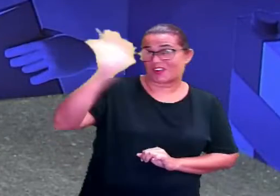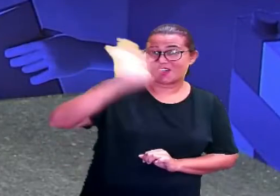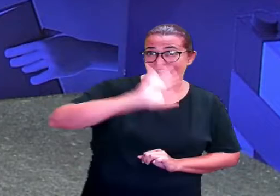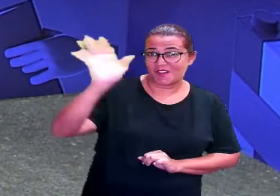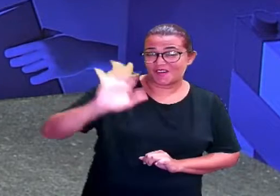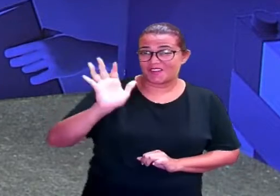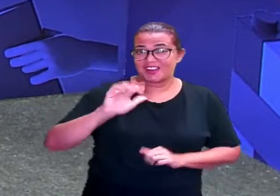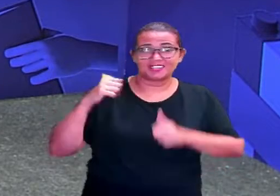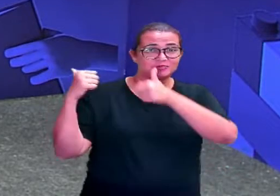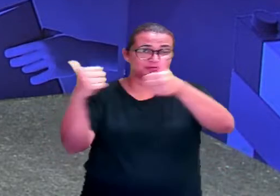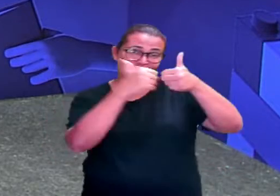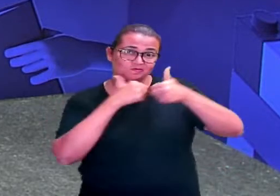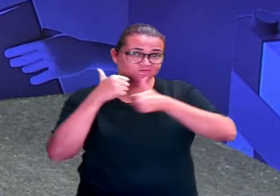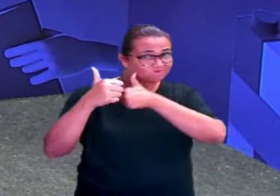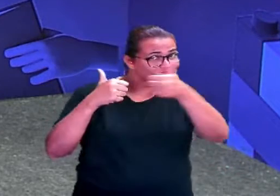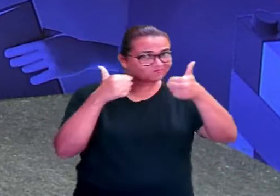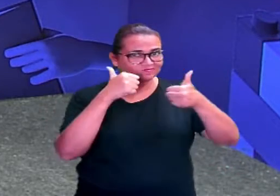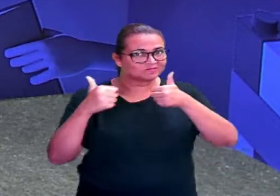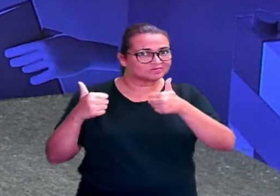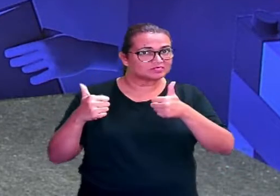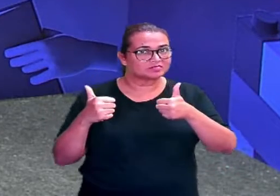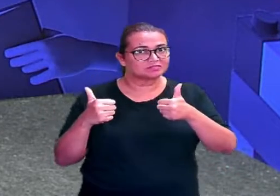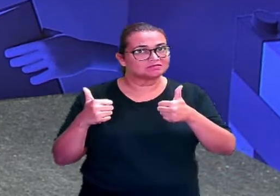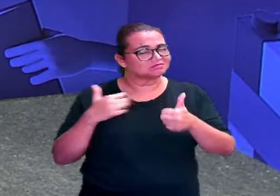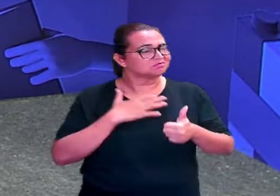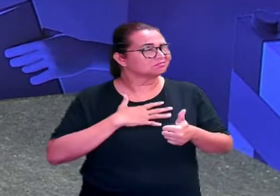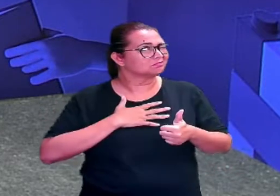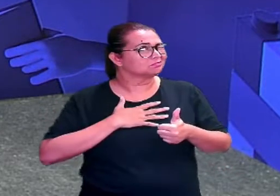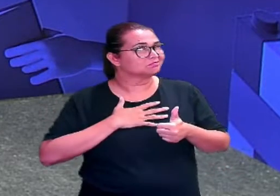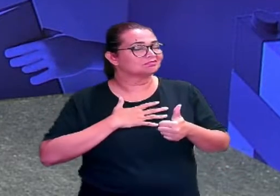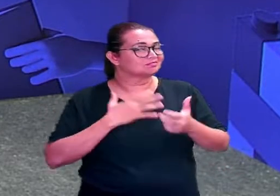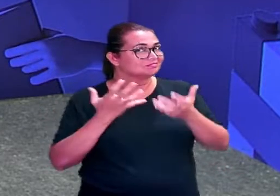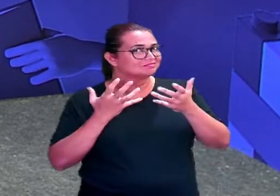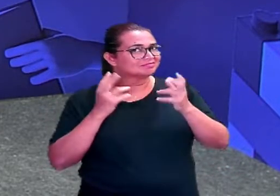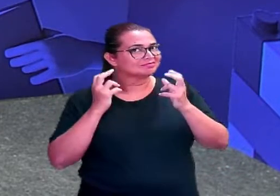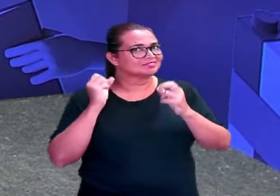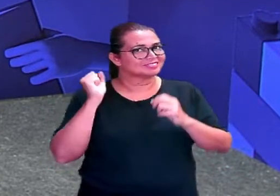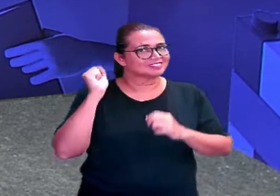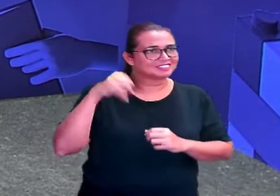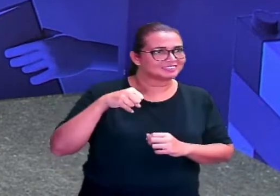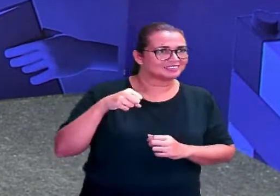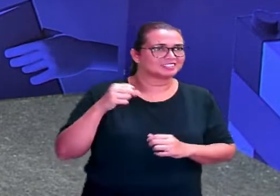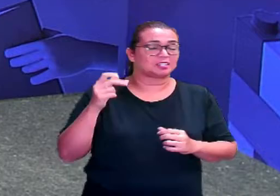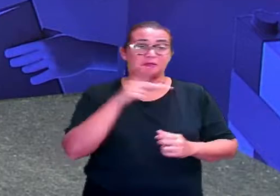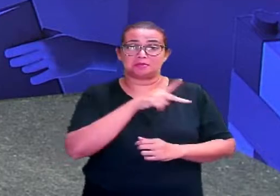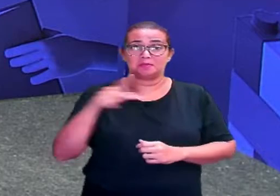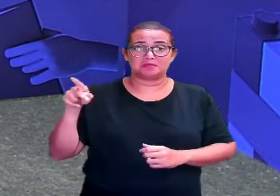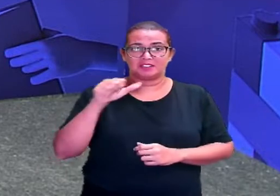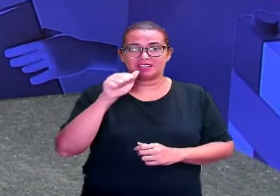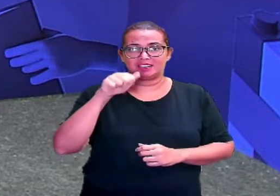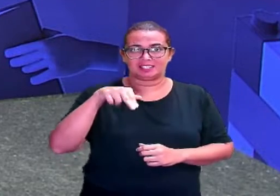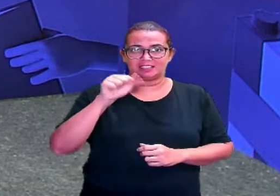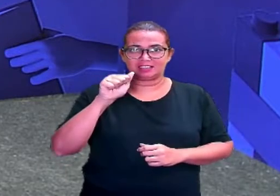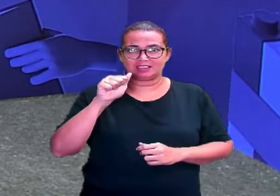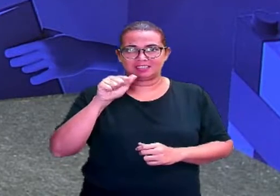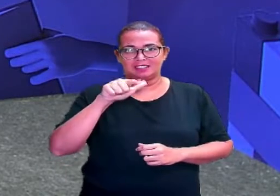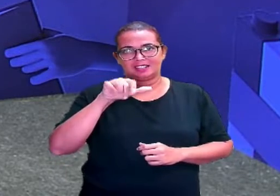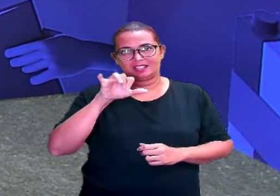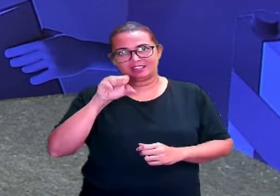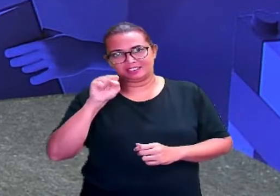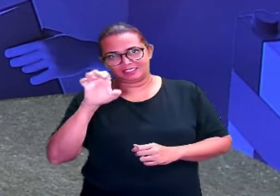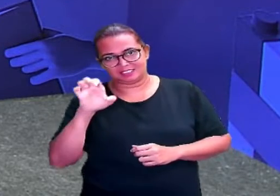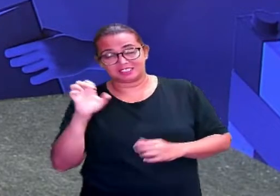Olá, pessoal! Tudo bem com vocês? Eu espero que sim, tá certo? Eu sou a professora Analice e vamos iniciar mais uma aula